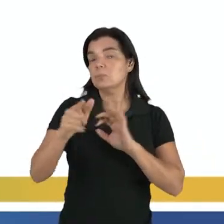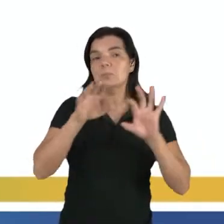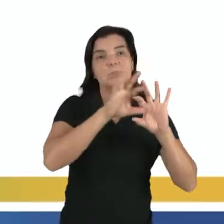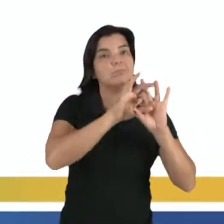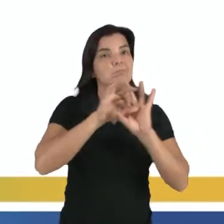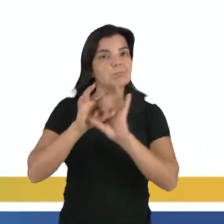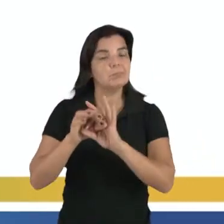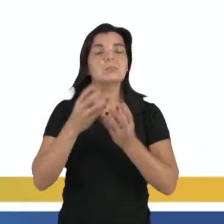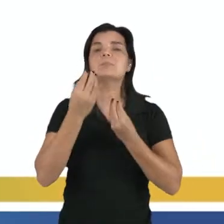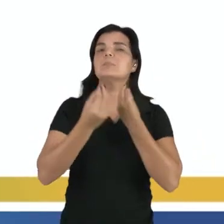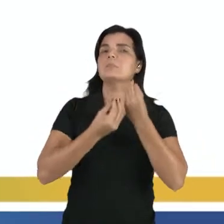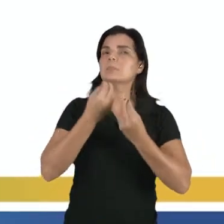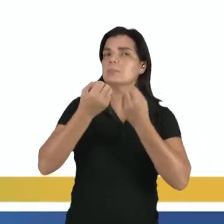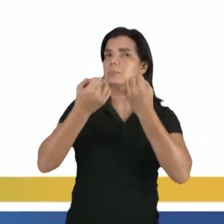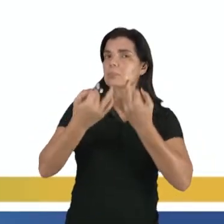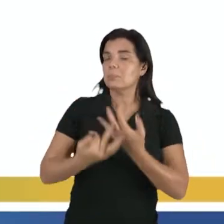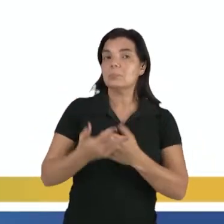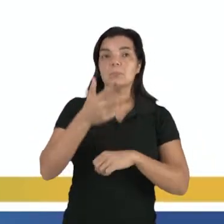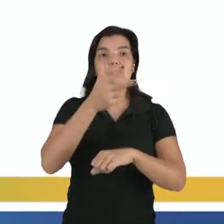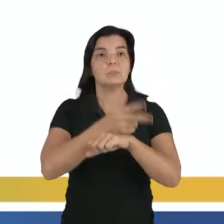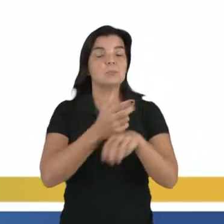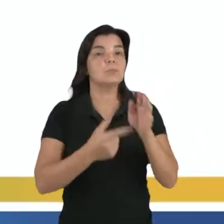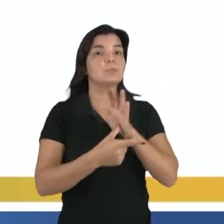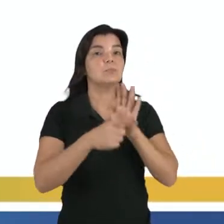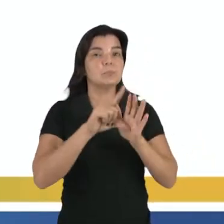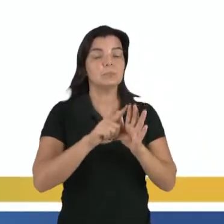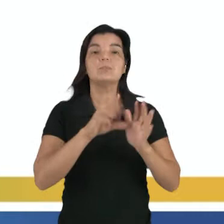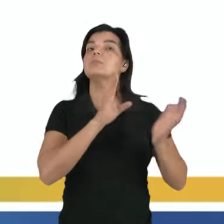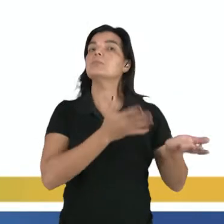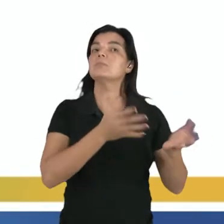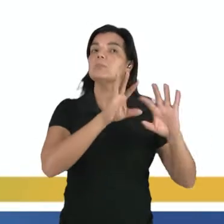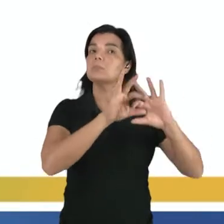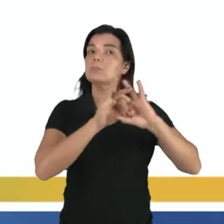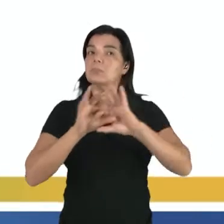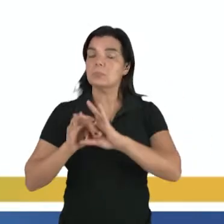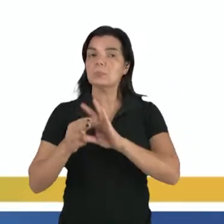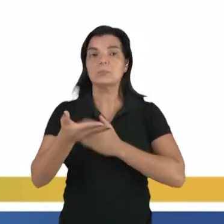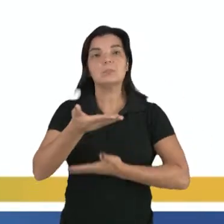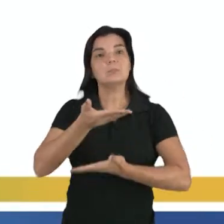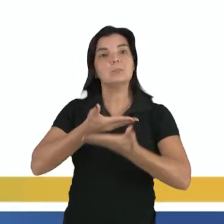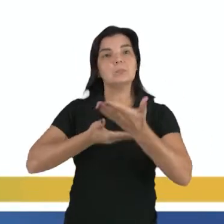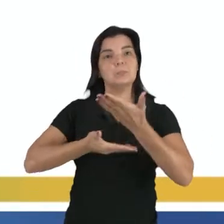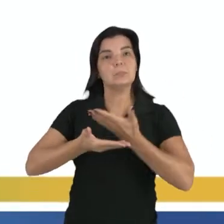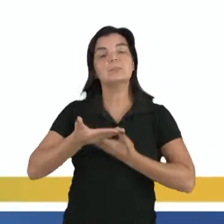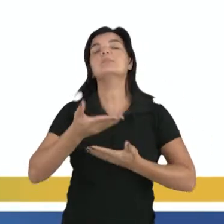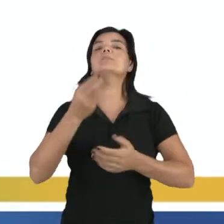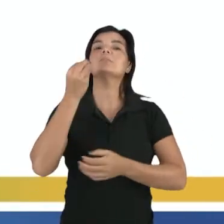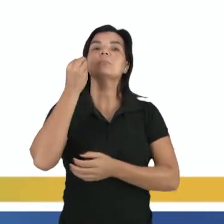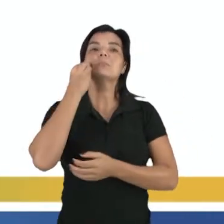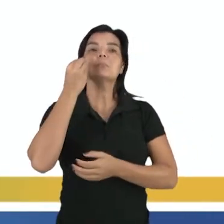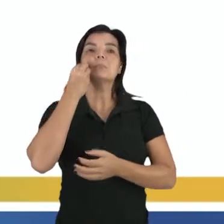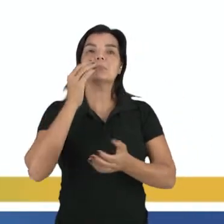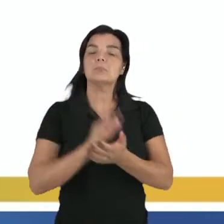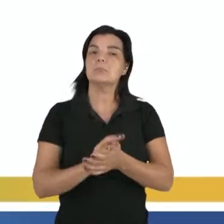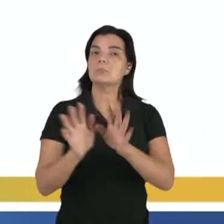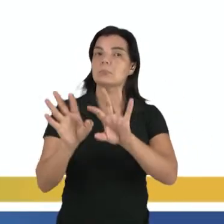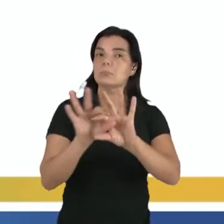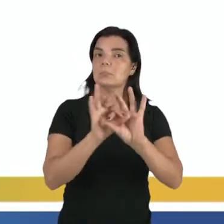a coesão. Como nós falamos no vídeo anterior, a coesão vai fazer essa relação, né? Vai